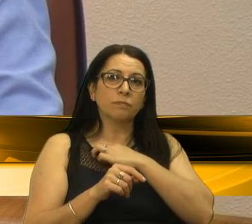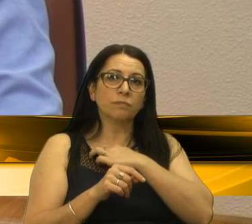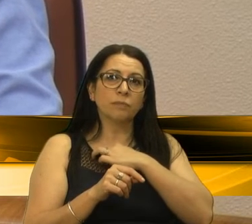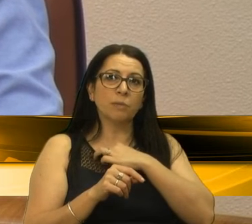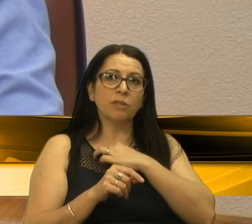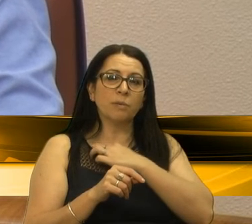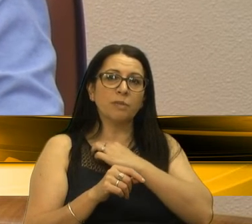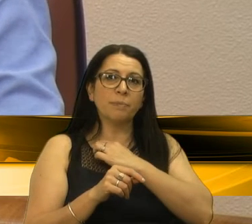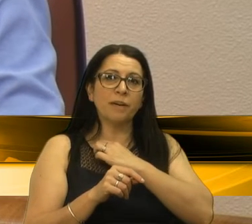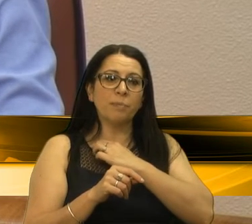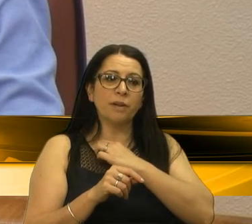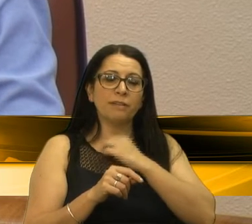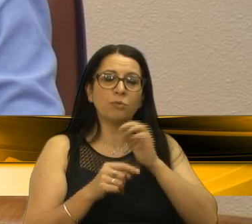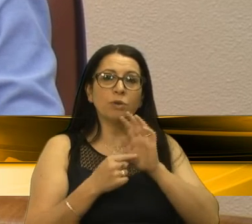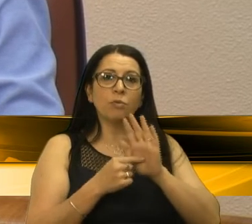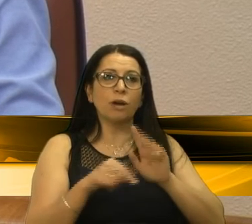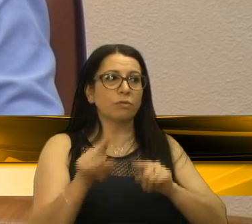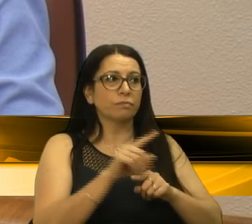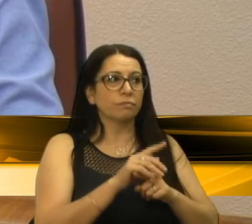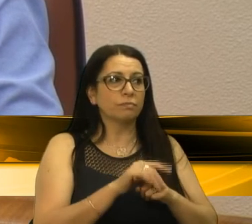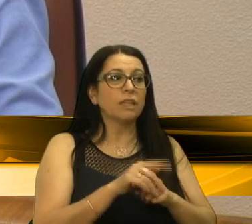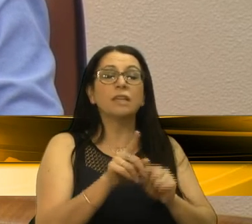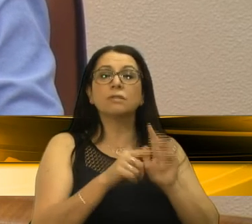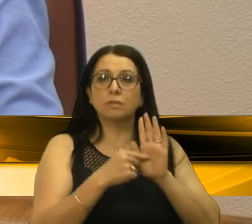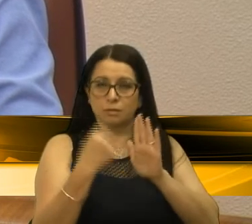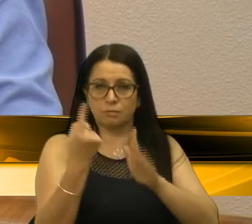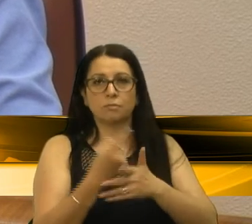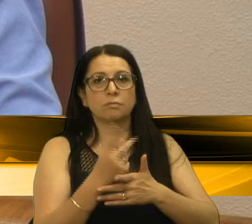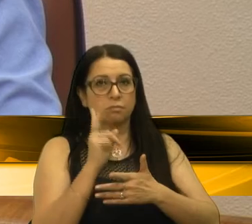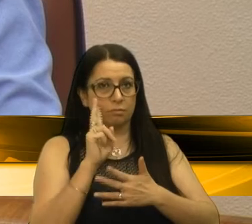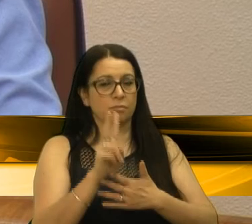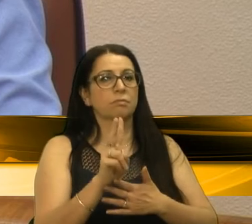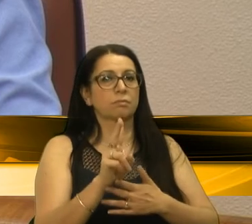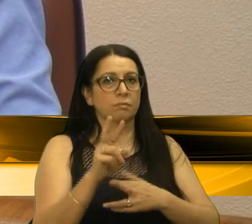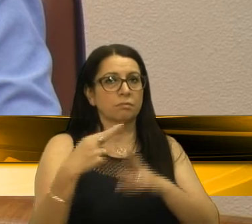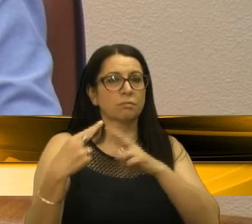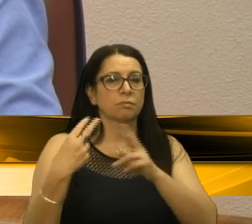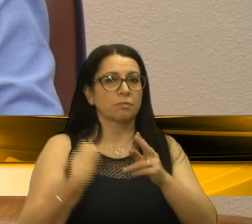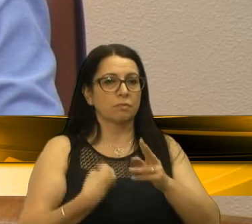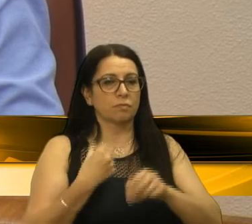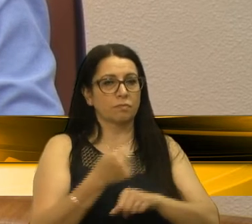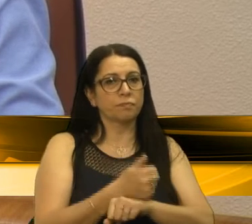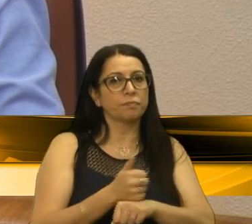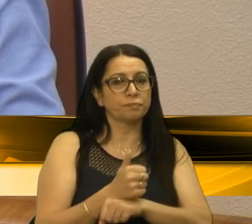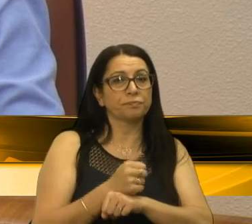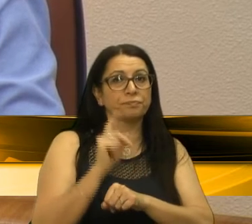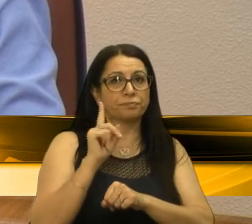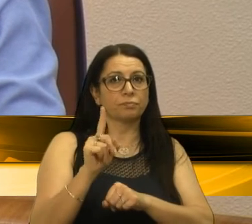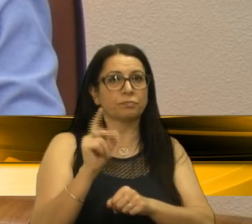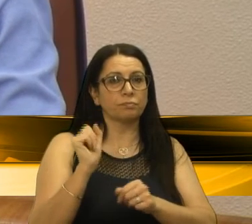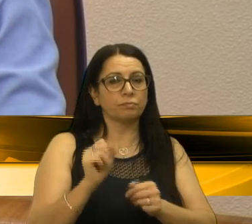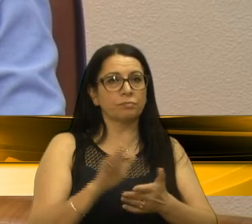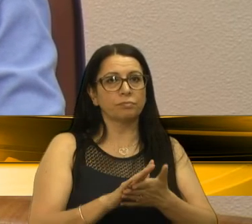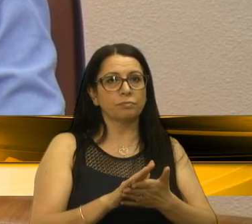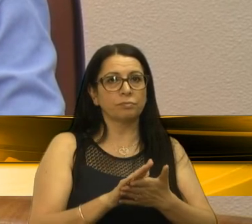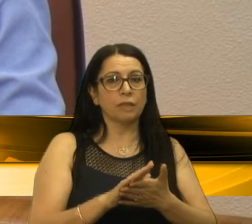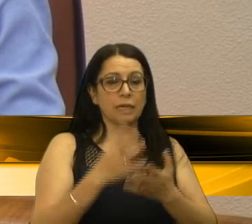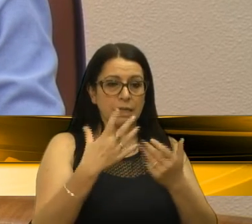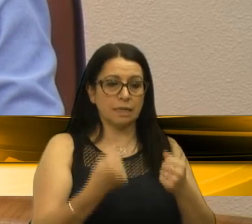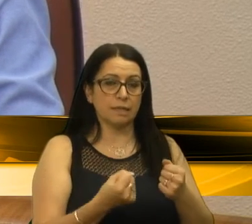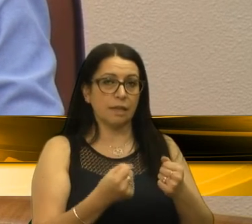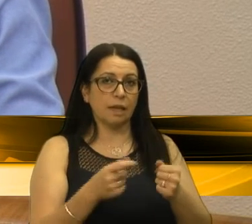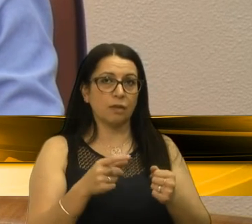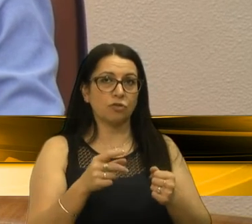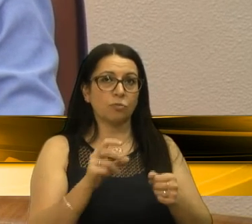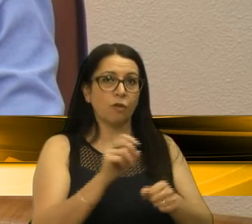com seus familiares, pudessem tomar a decisão que eles queriam com relação às suas vidas profissionais. Que poderia ser aceitar e buscar uma lotação